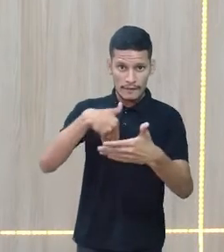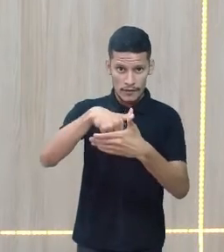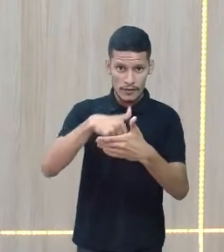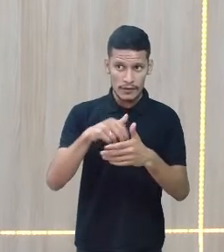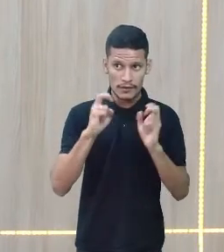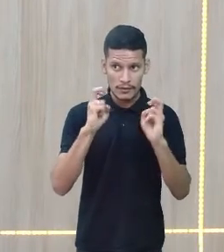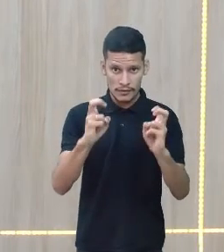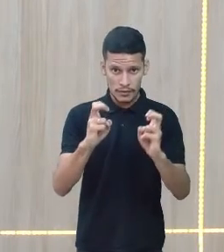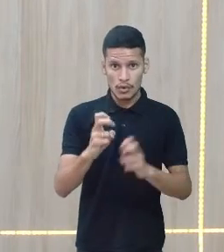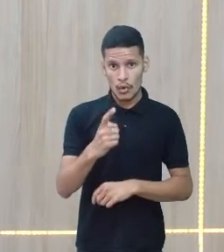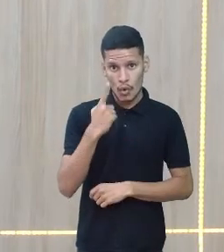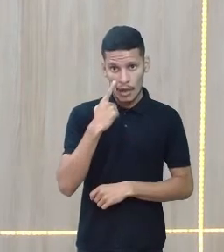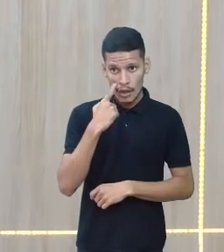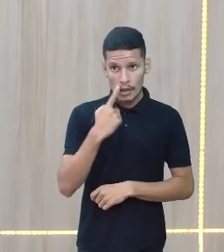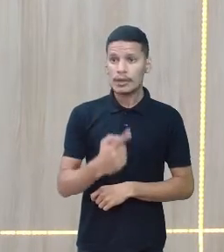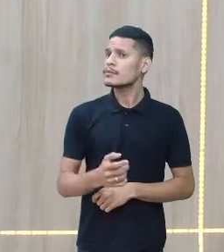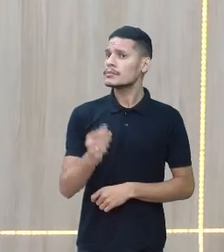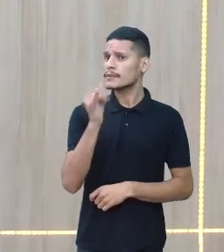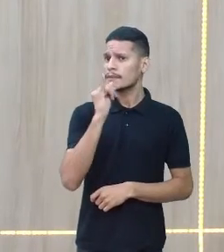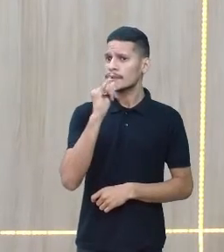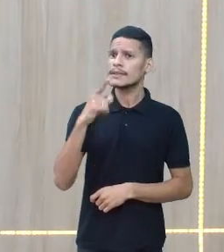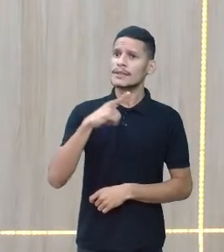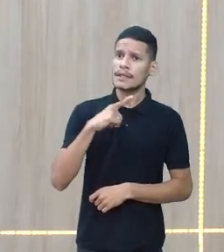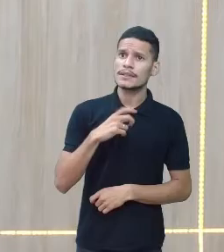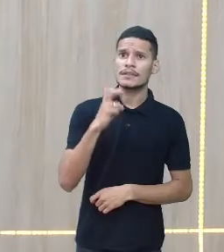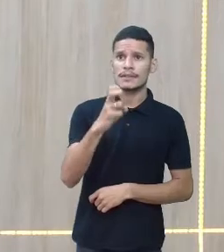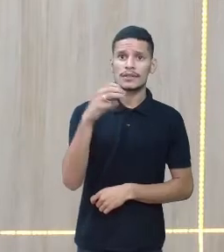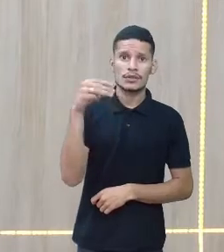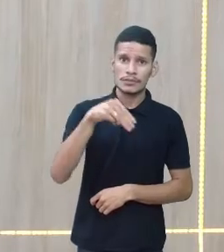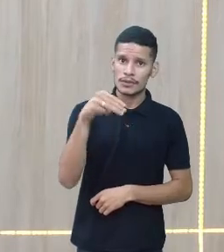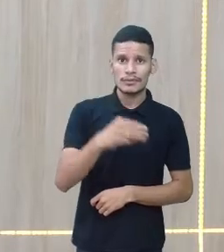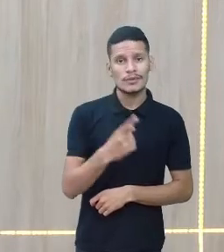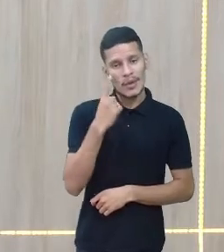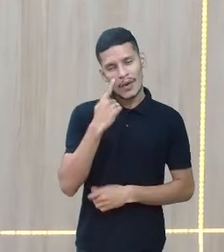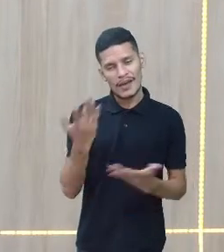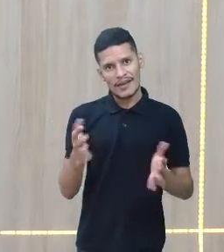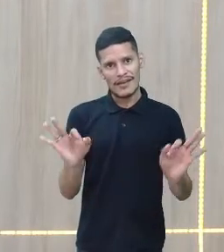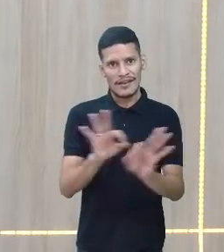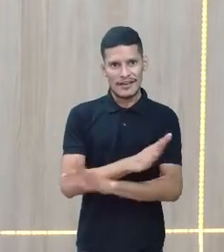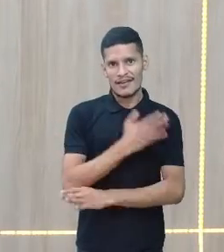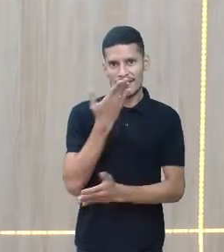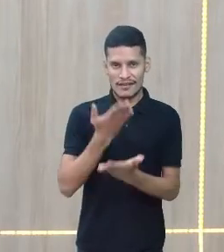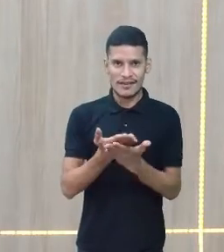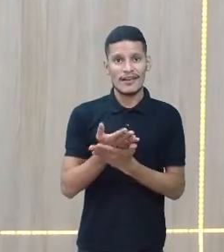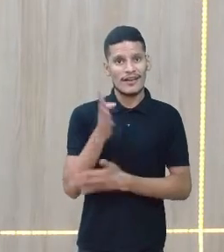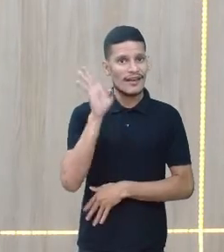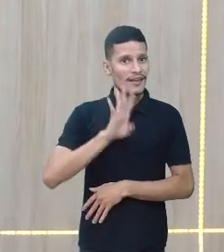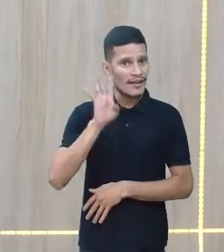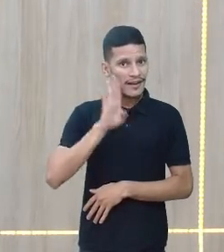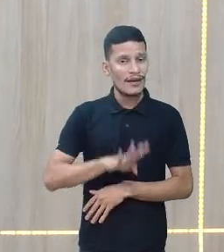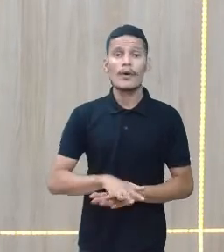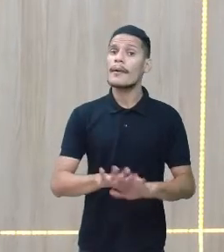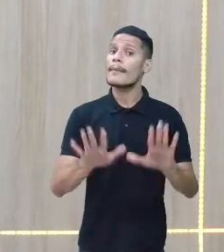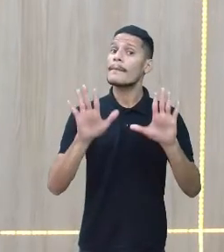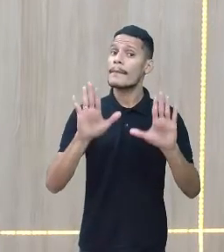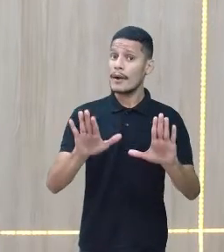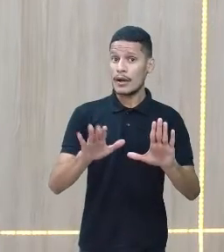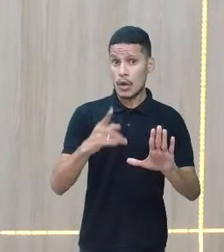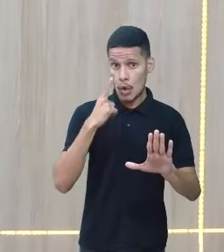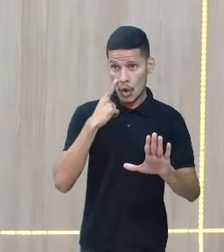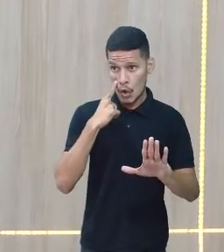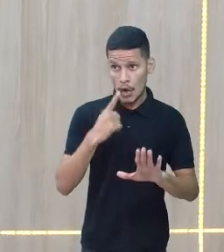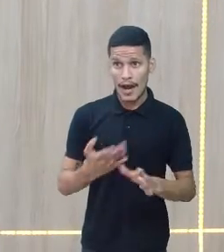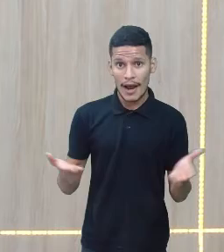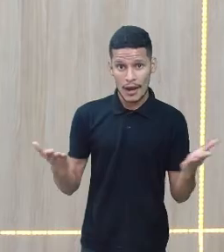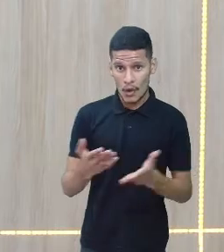tranquilo? Olha aí, ó, no futebol de 5 temos 5 minutos para acabar a aula. Vê só que massa. Agora tem